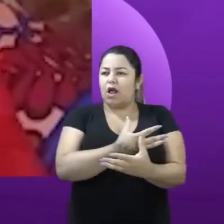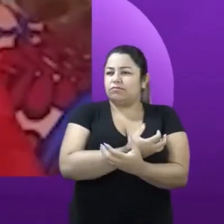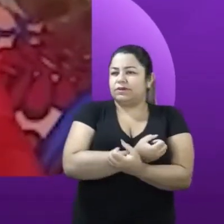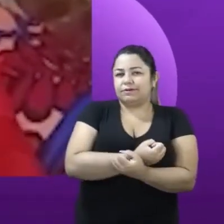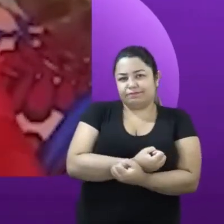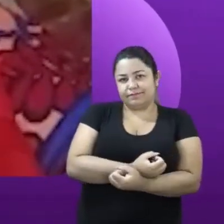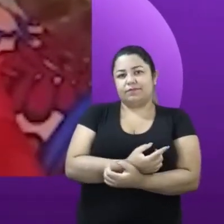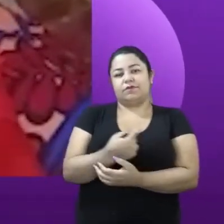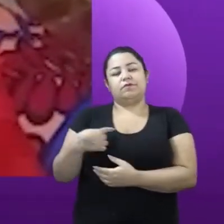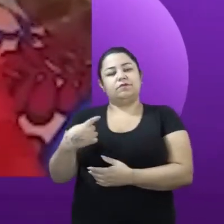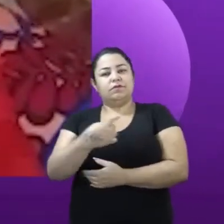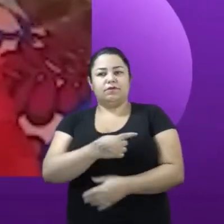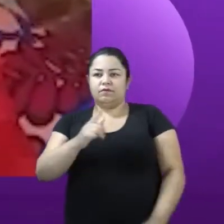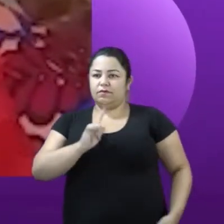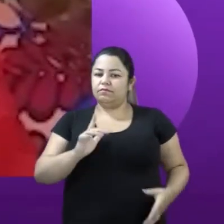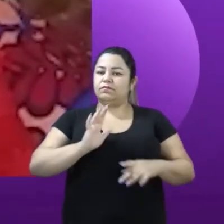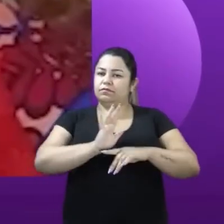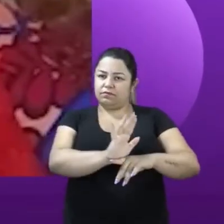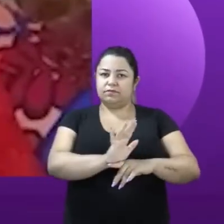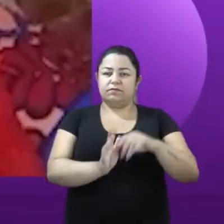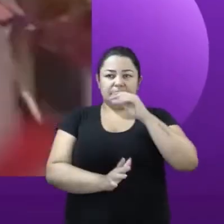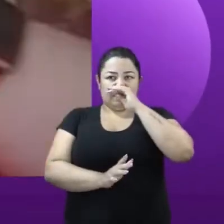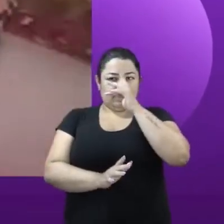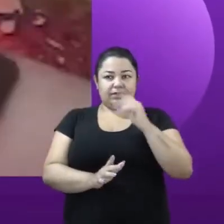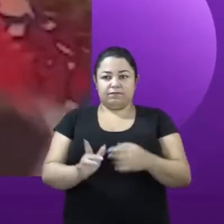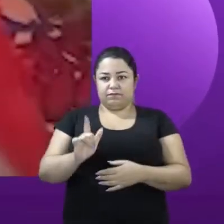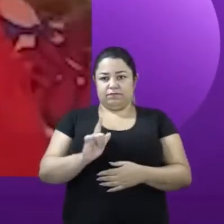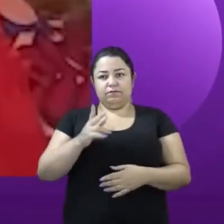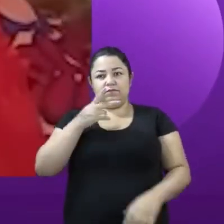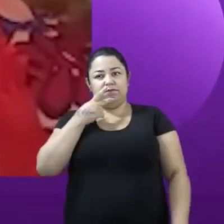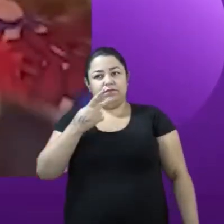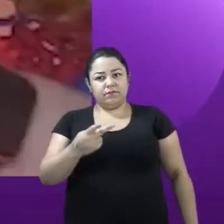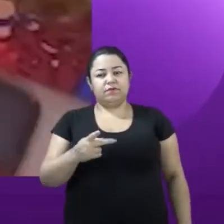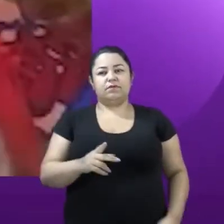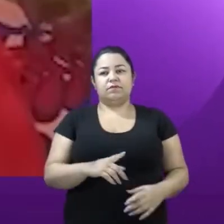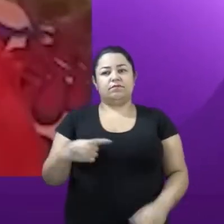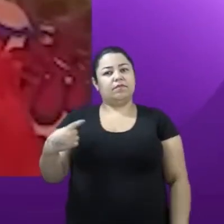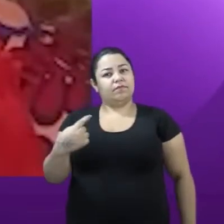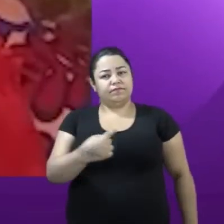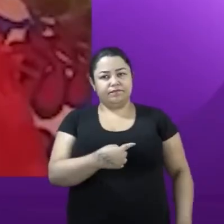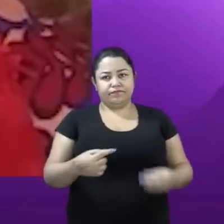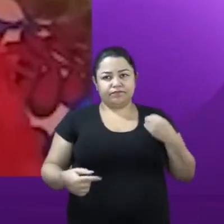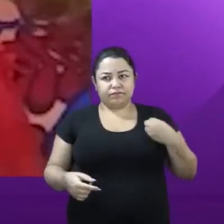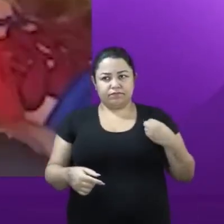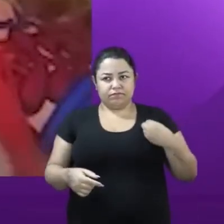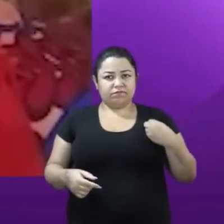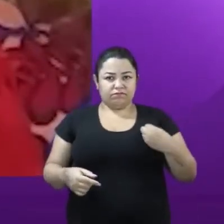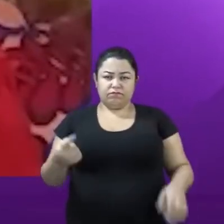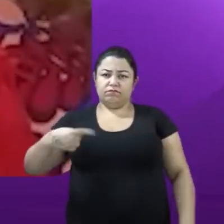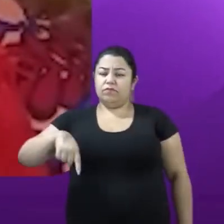Porque nós temos muito para poder contribuir, nós temos muito para falar, a nossa vivência nos